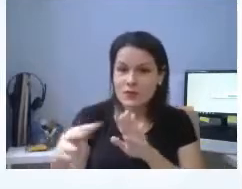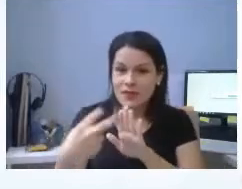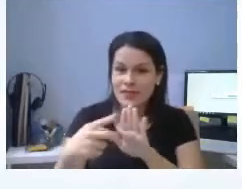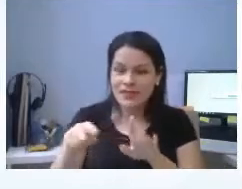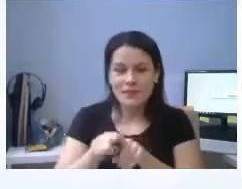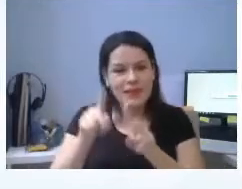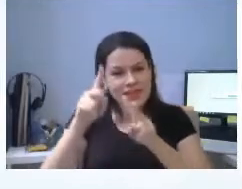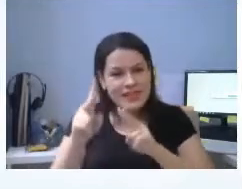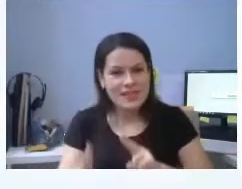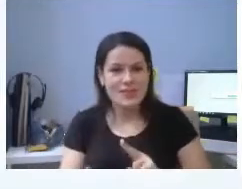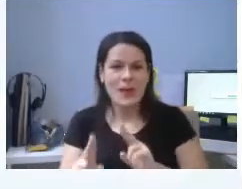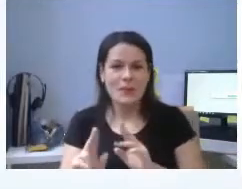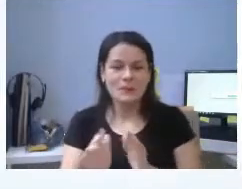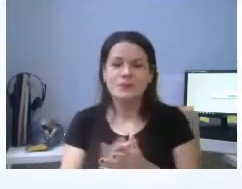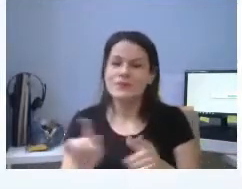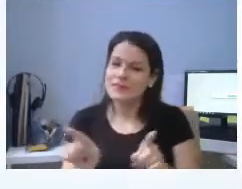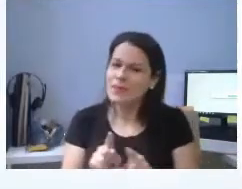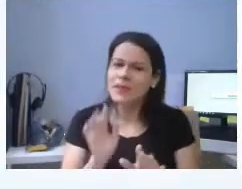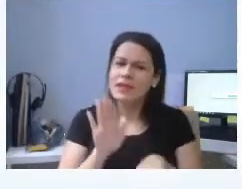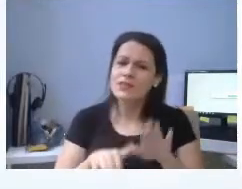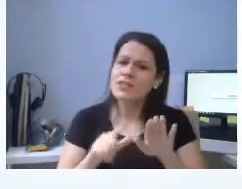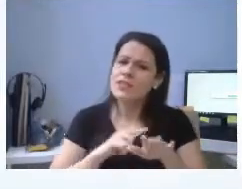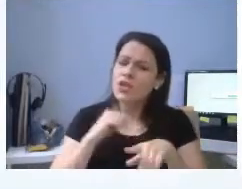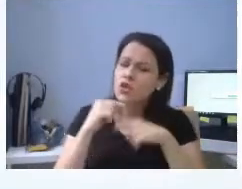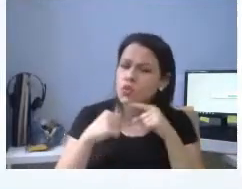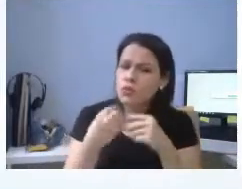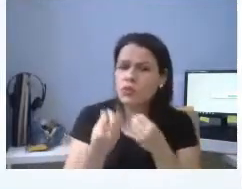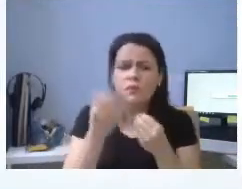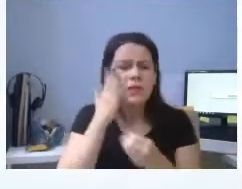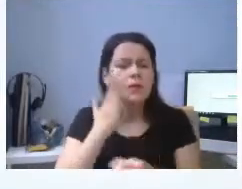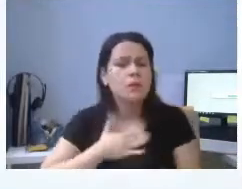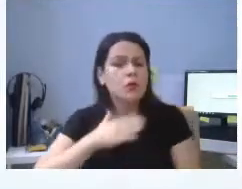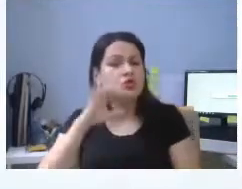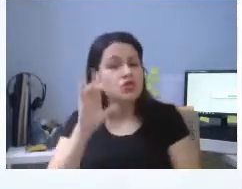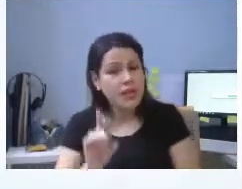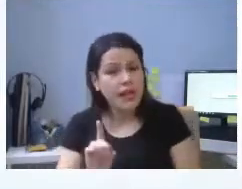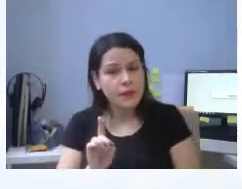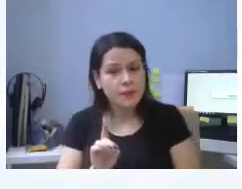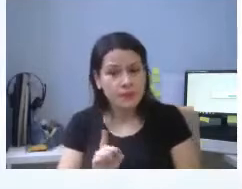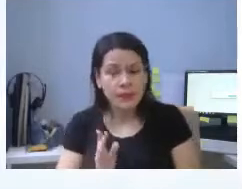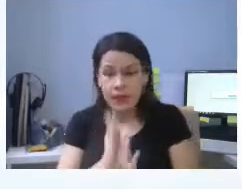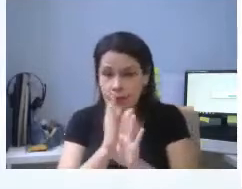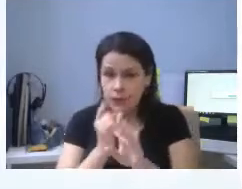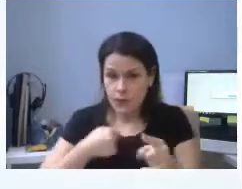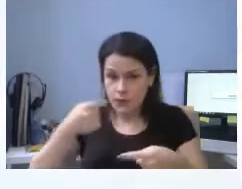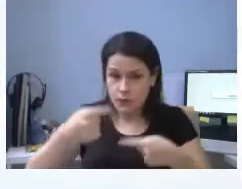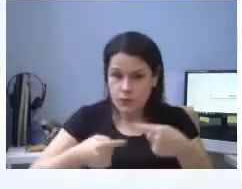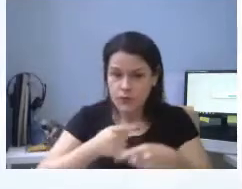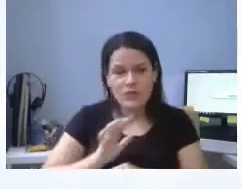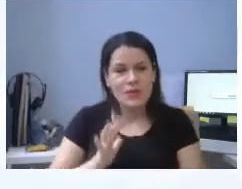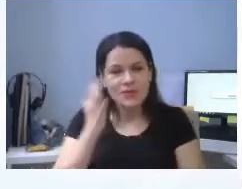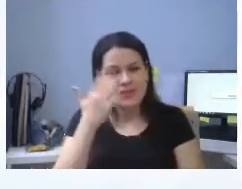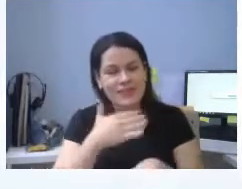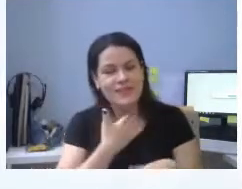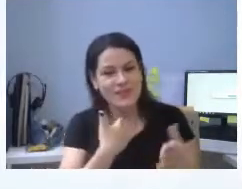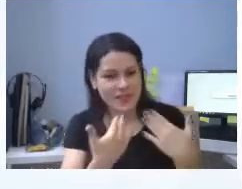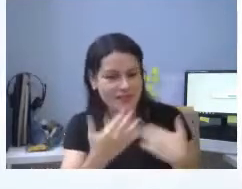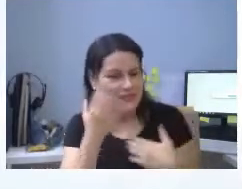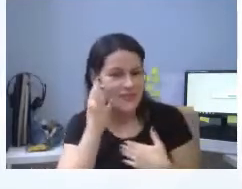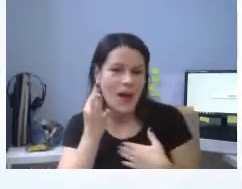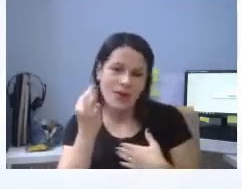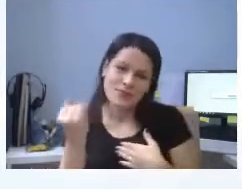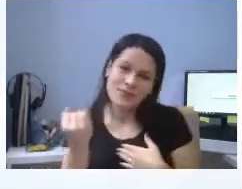mesma condição e que ficam em dúvidas, né, quais são os seus direitos. Então, esse debate e essa conversa, ela foi realmente